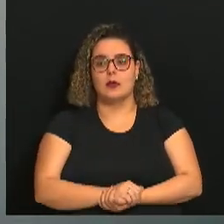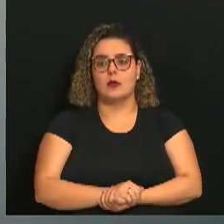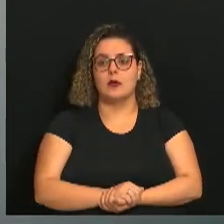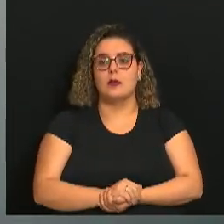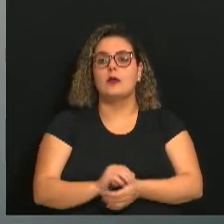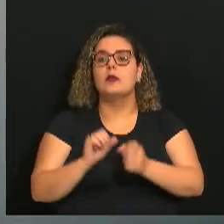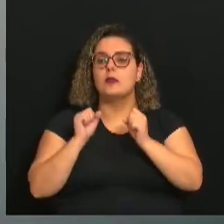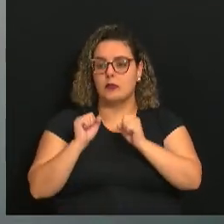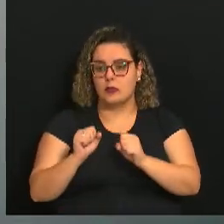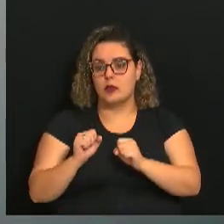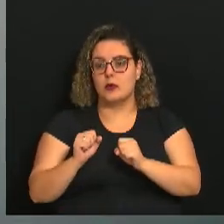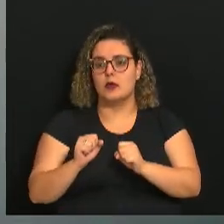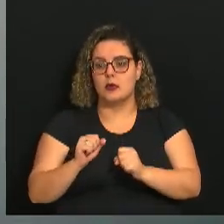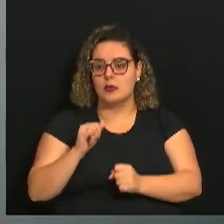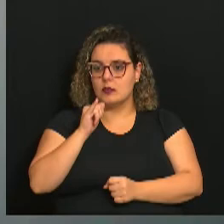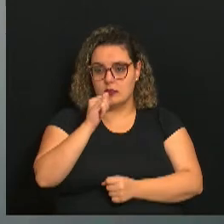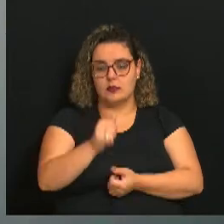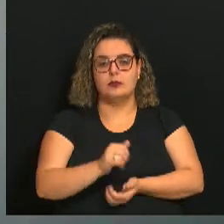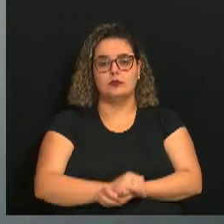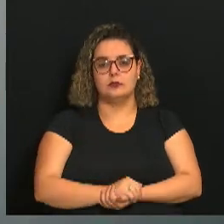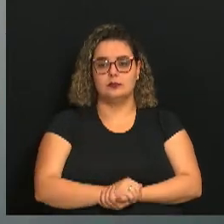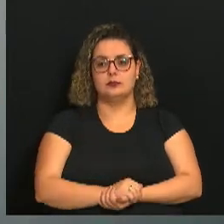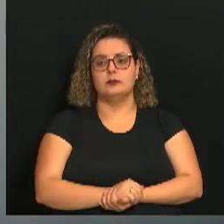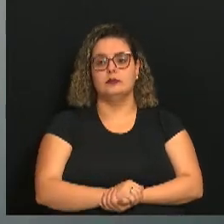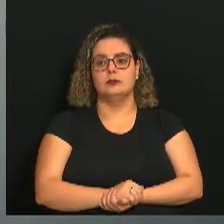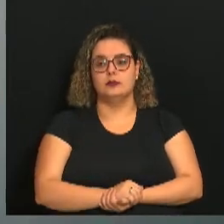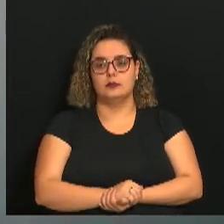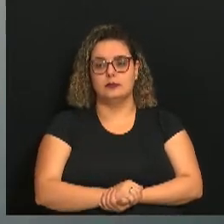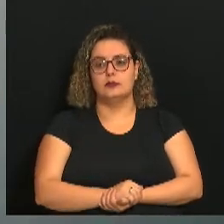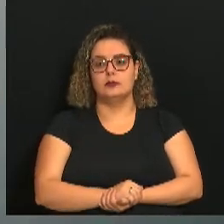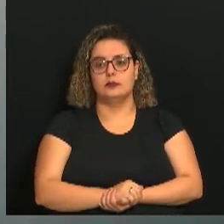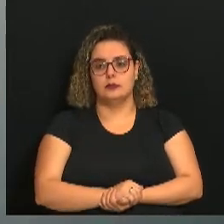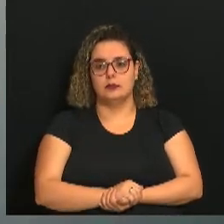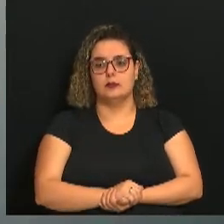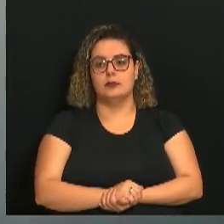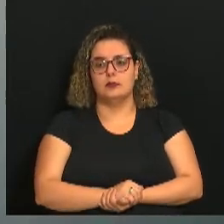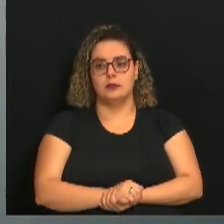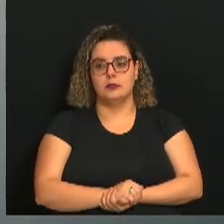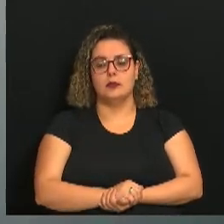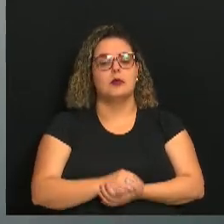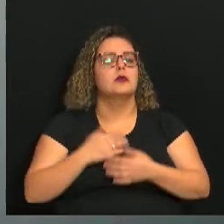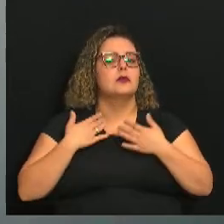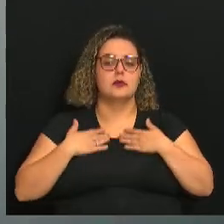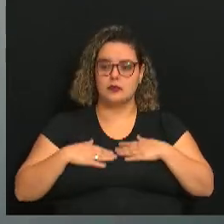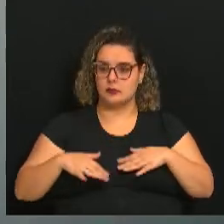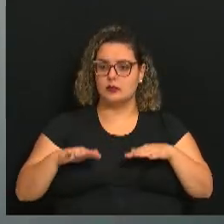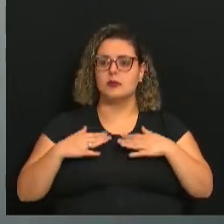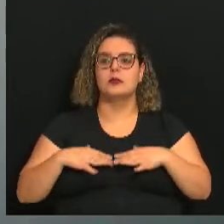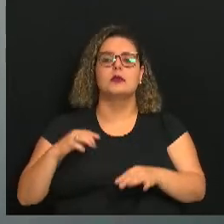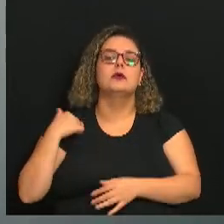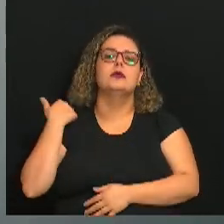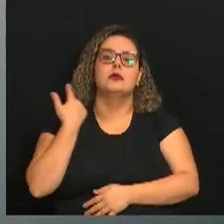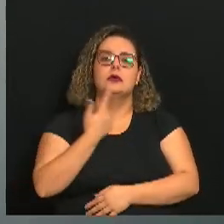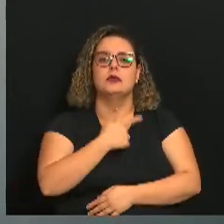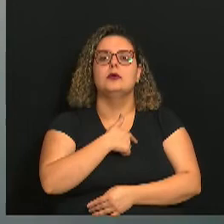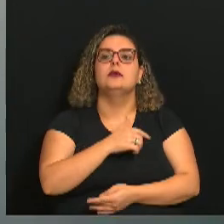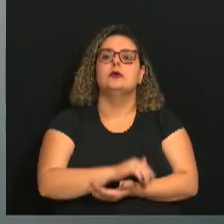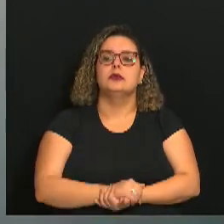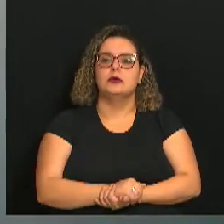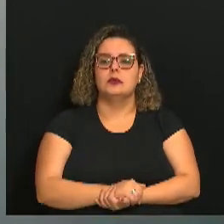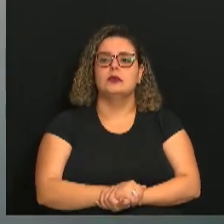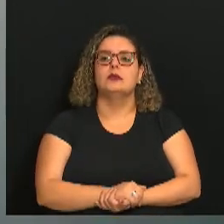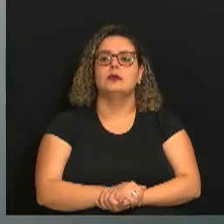pegar o serviço. Então, a gente esgota o máximo disso aí. Tá? Você pode ficar tranquila que, da parte nossa aqui, a gente vai estar fazendo isso com o